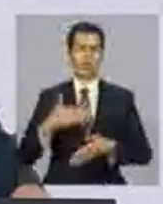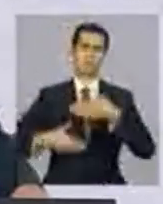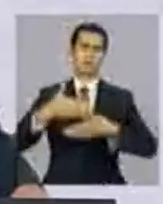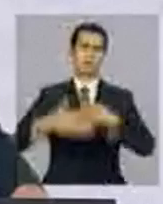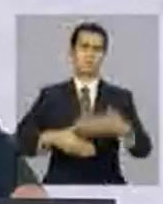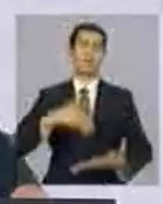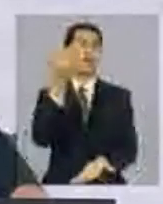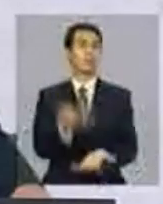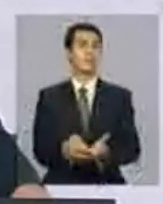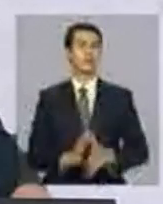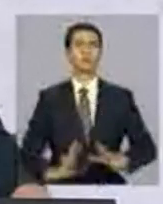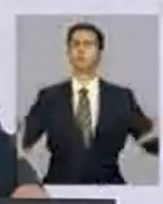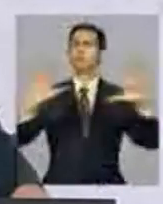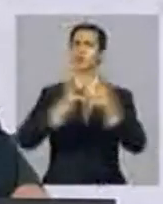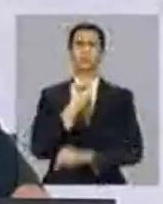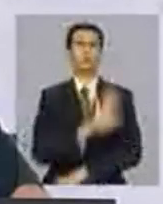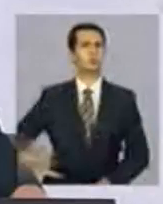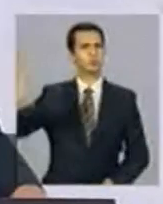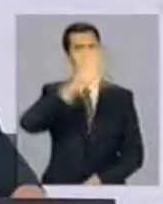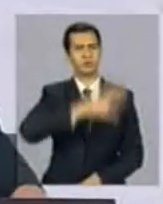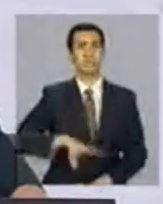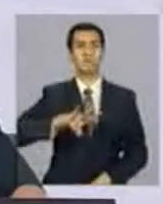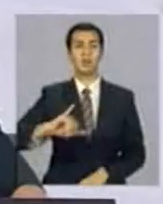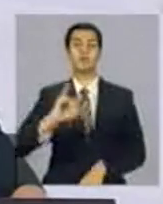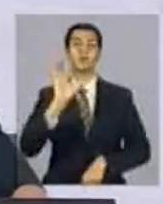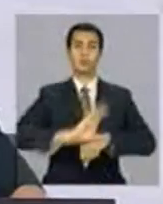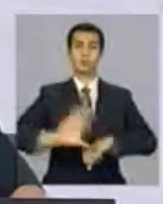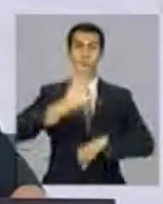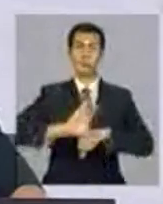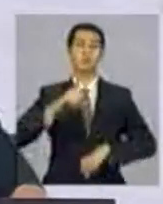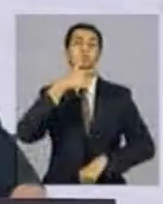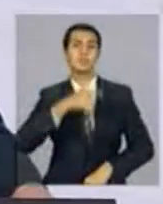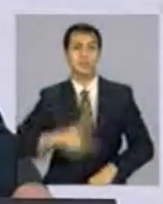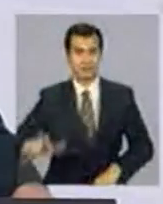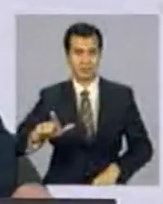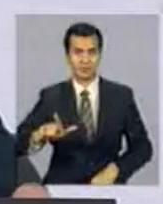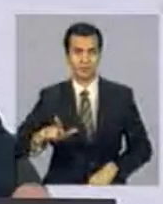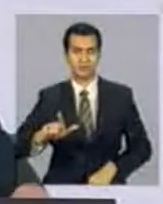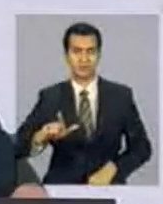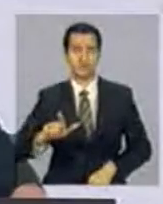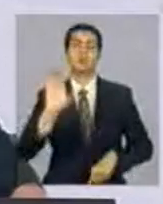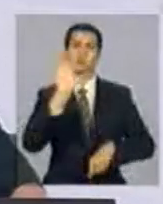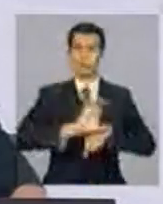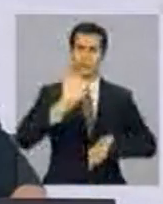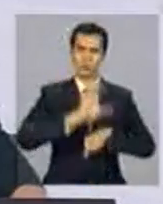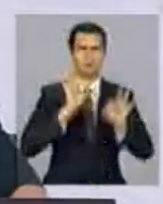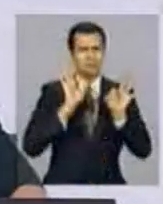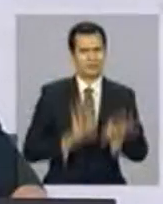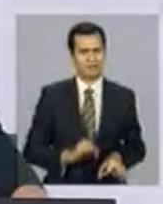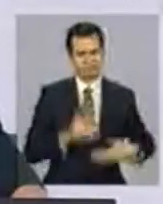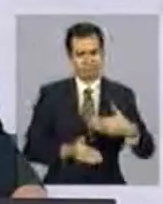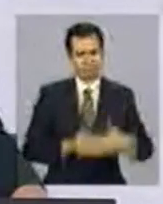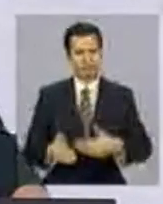a todas em 2013, oferecer cursos de língua no Brasil, tanto cursos sistemáticos